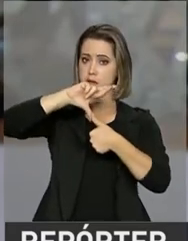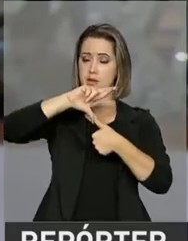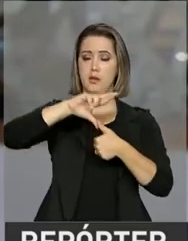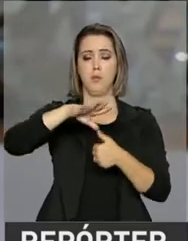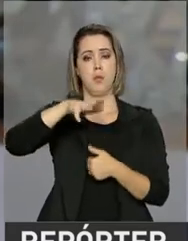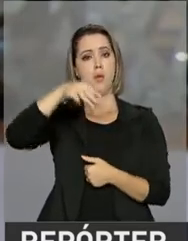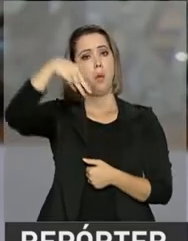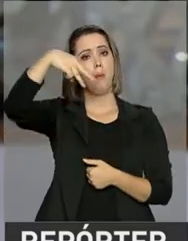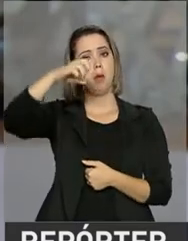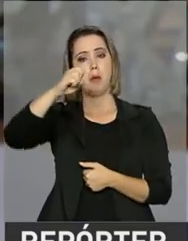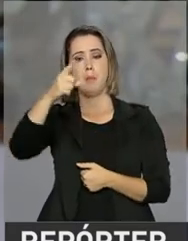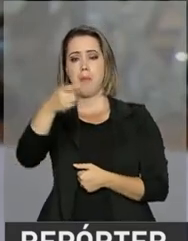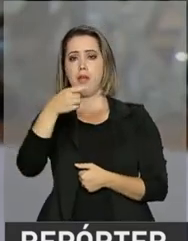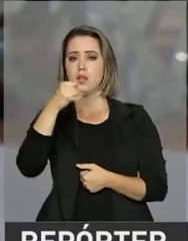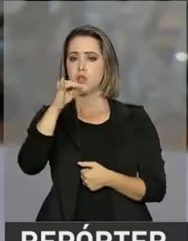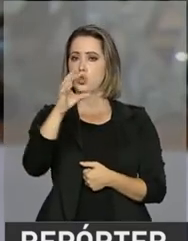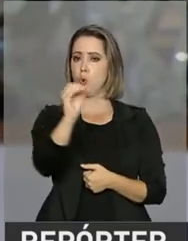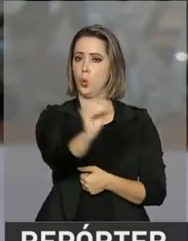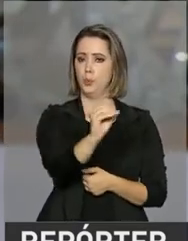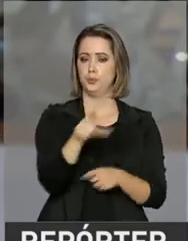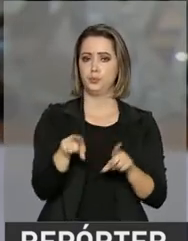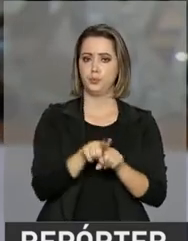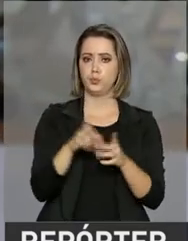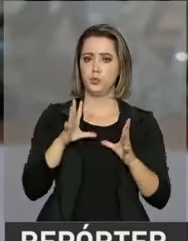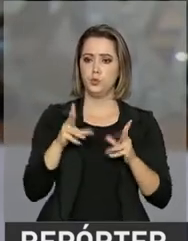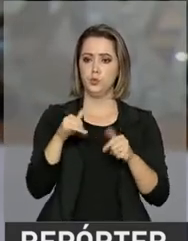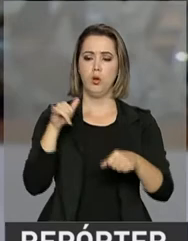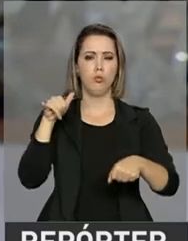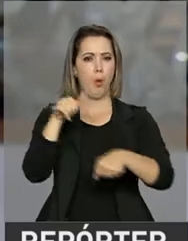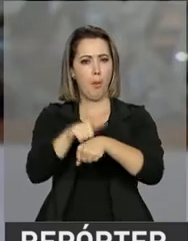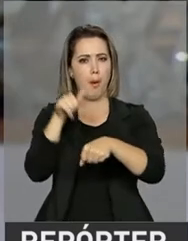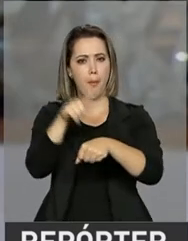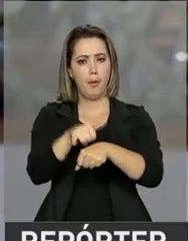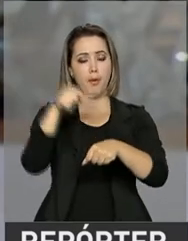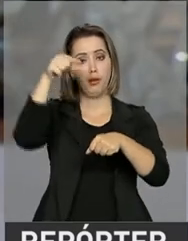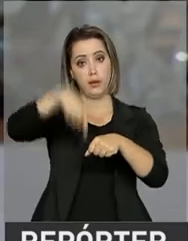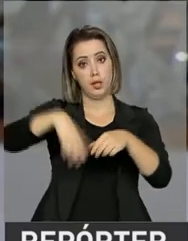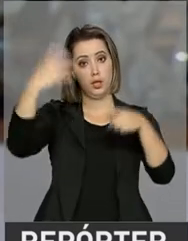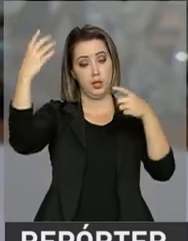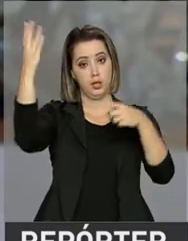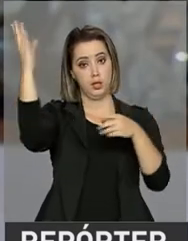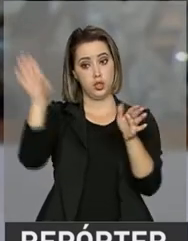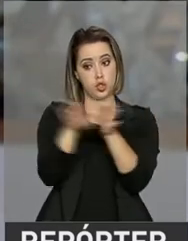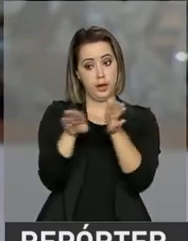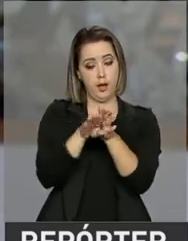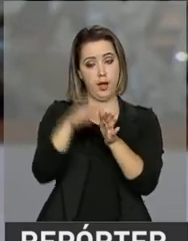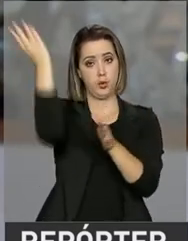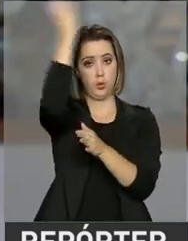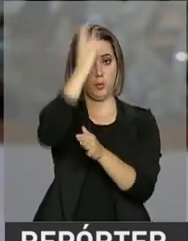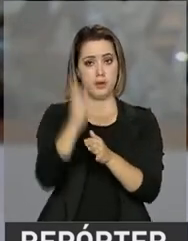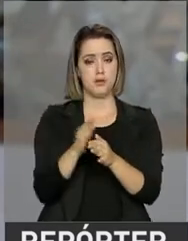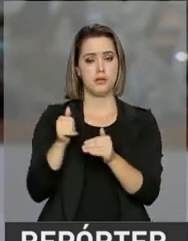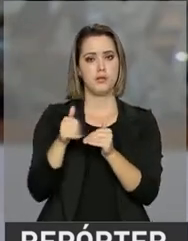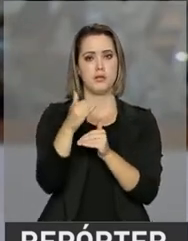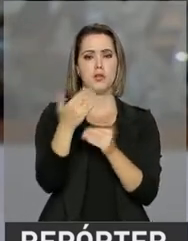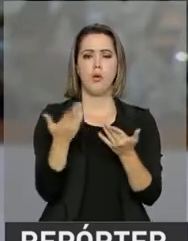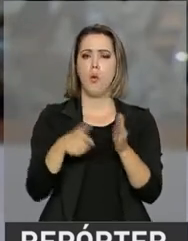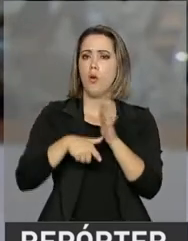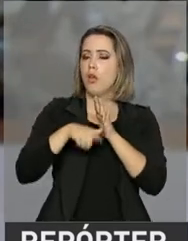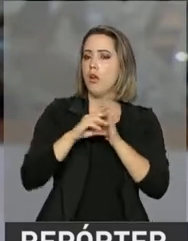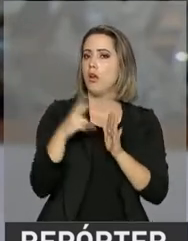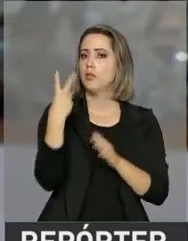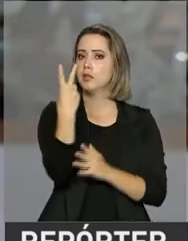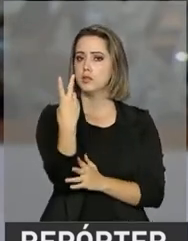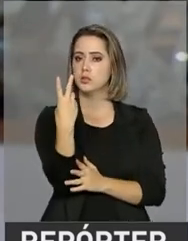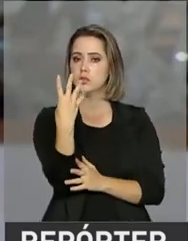dados da embratur o total de pousos vindos da américa latina para o brasil passou de pouco mais de dois